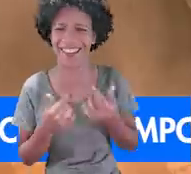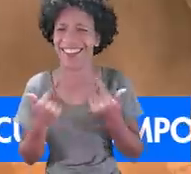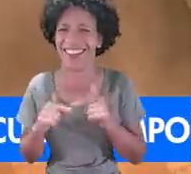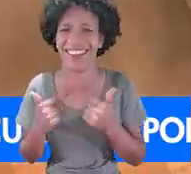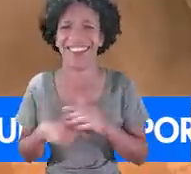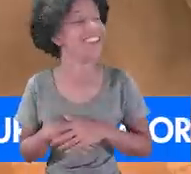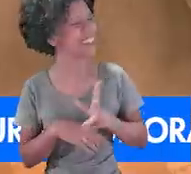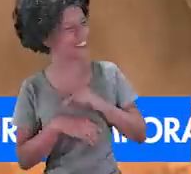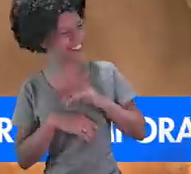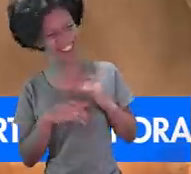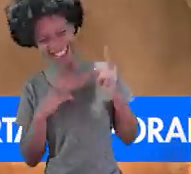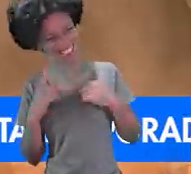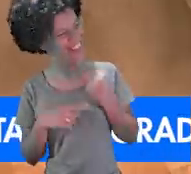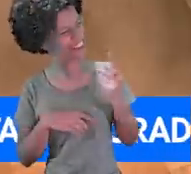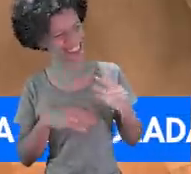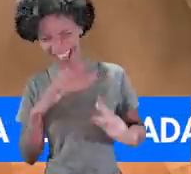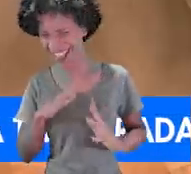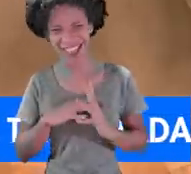ligado. Ô, que da hora,